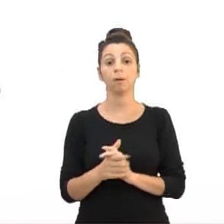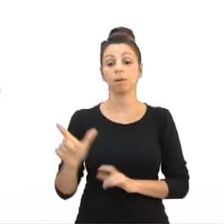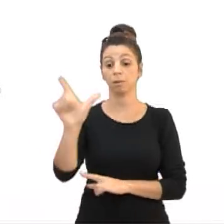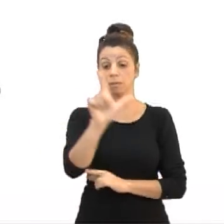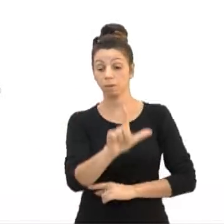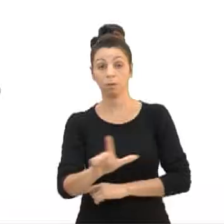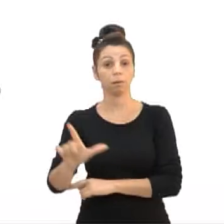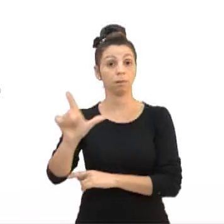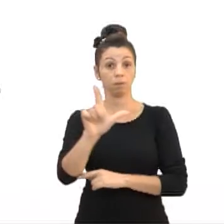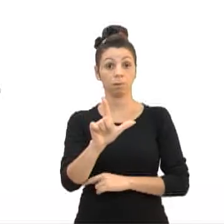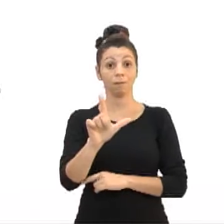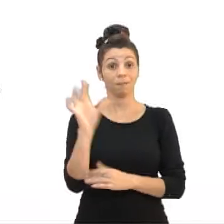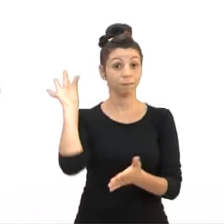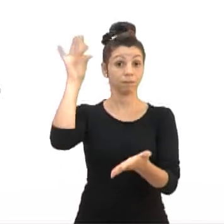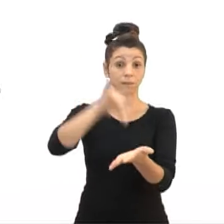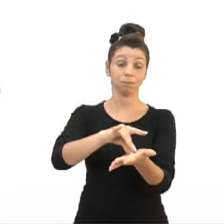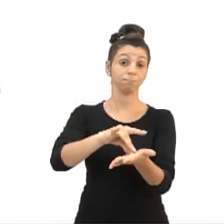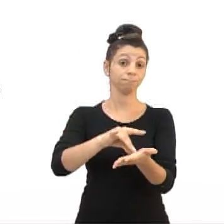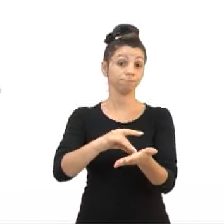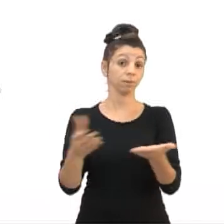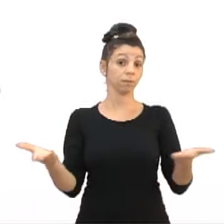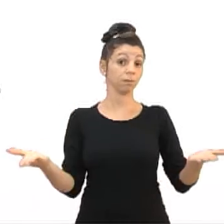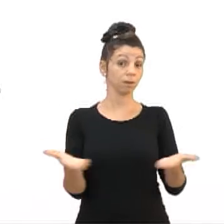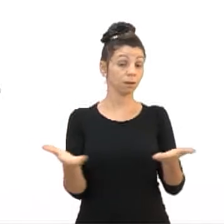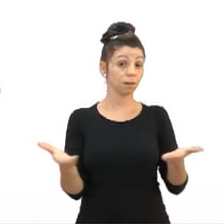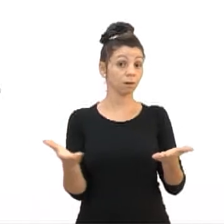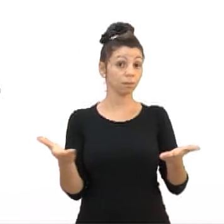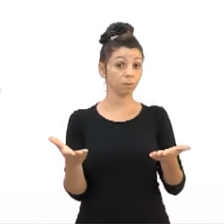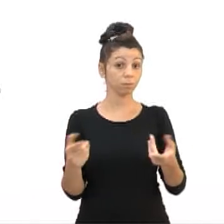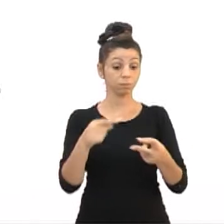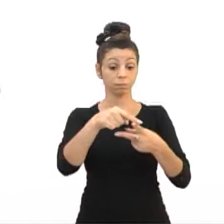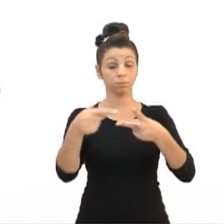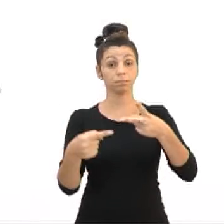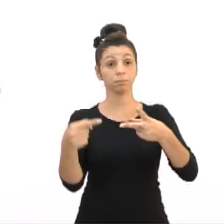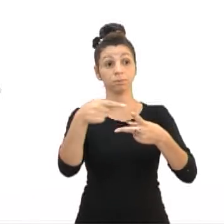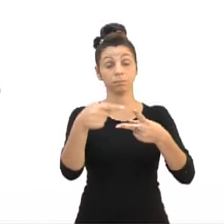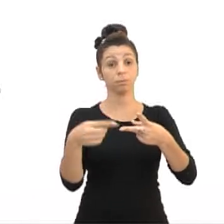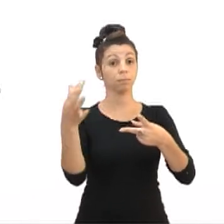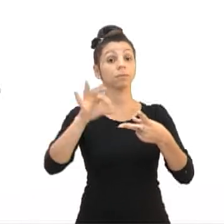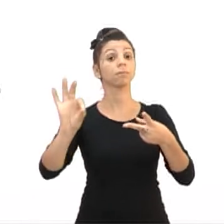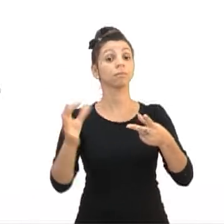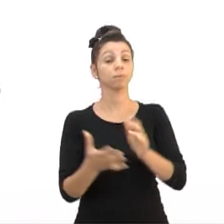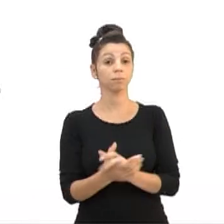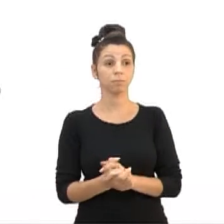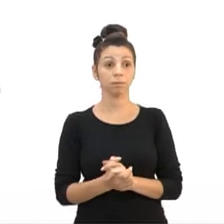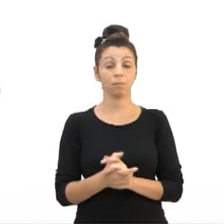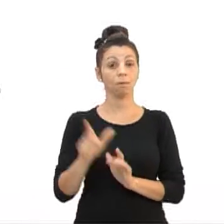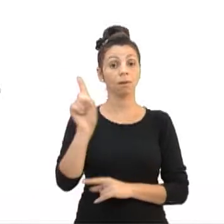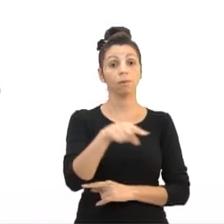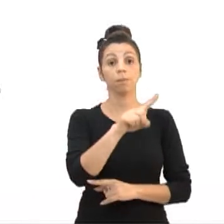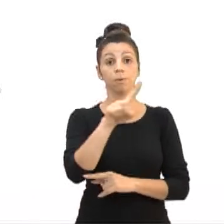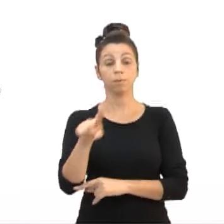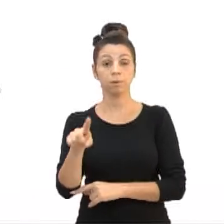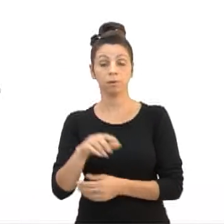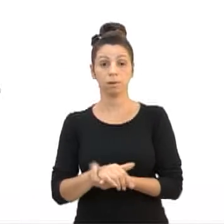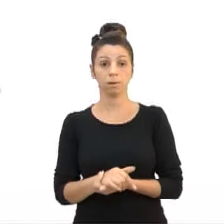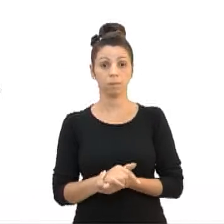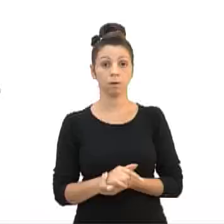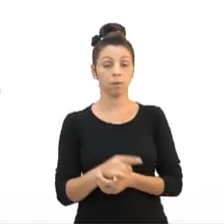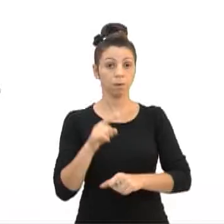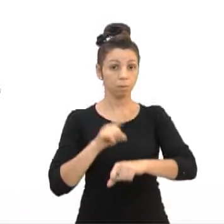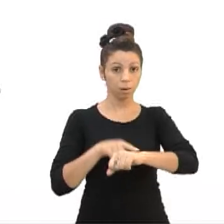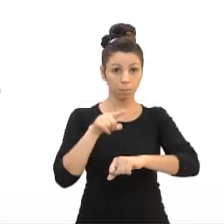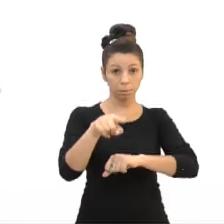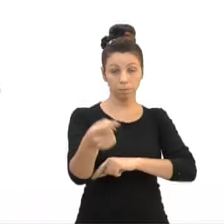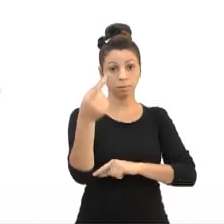literal, real. E agora, qual das alternativas será que está correta? Marquem um X, um tempo para vocês